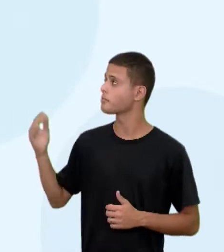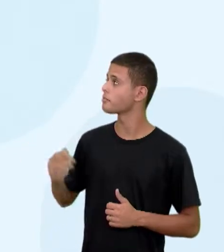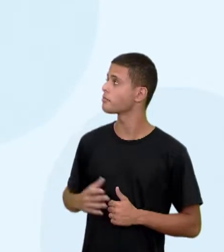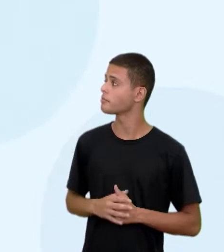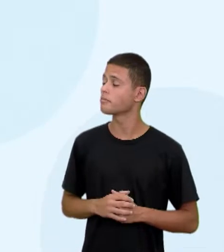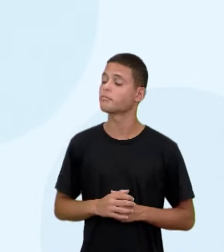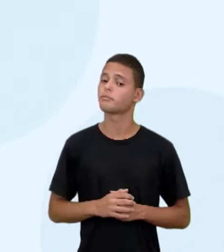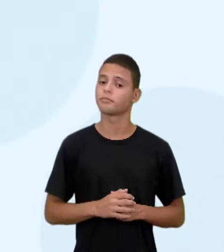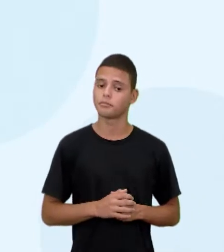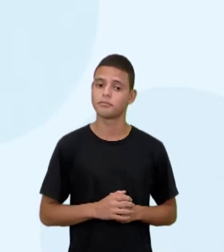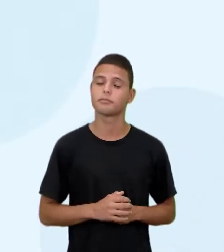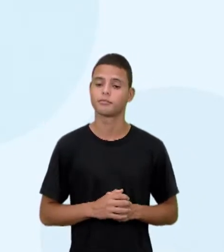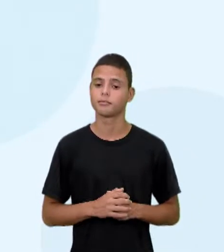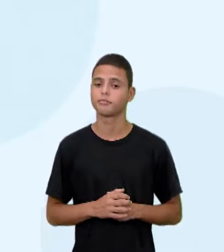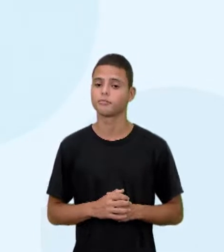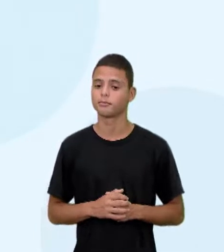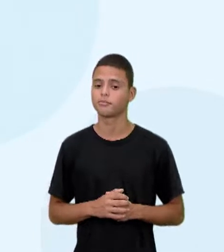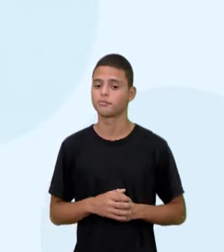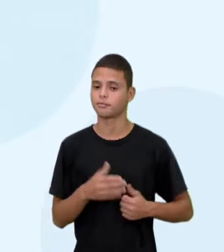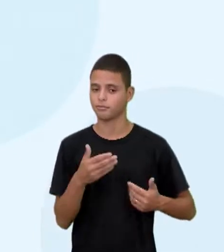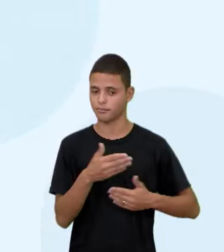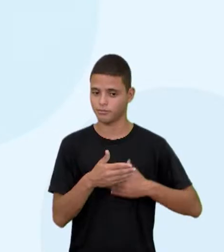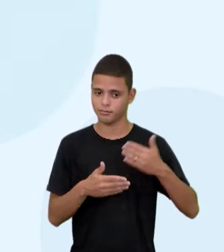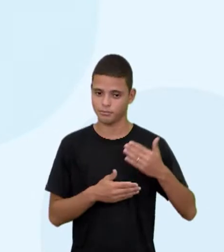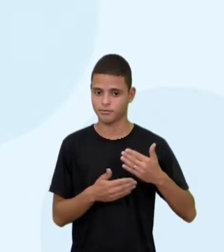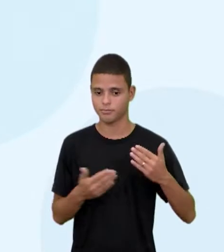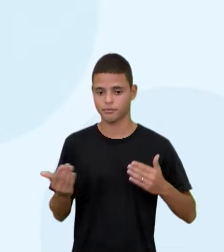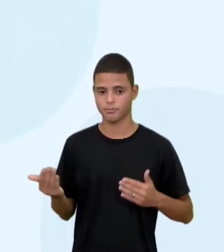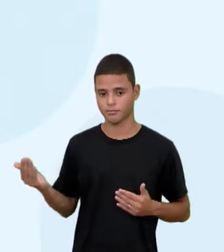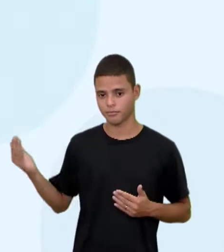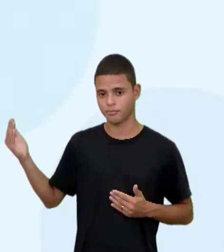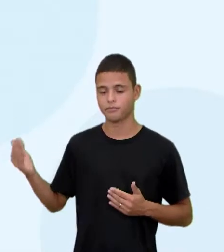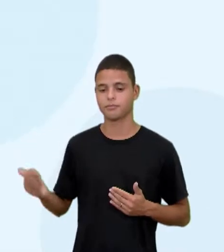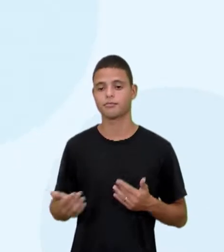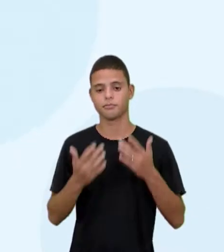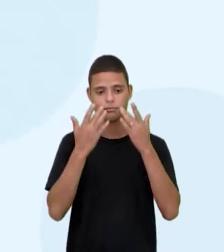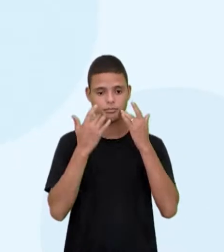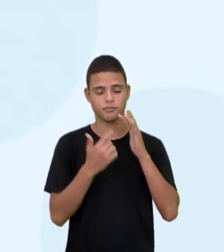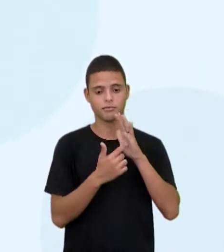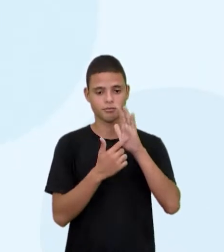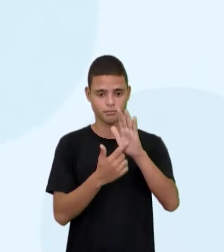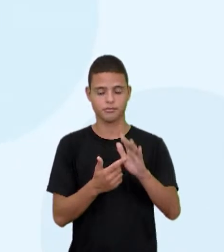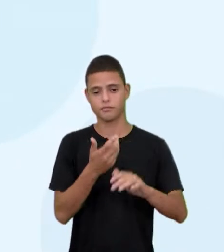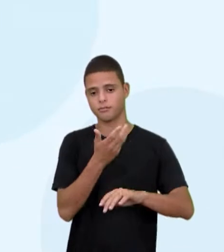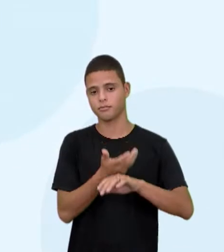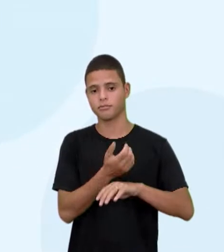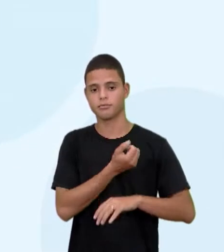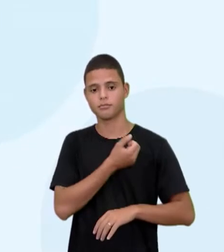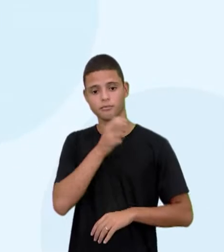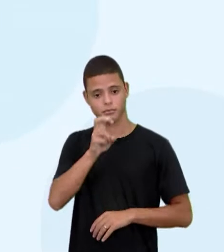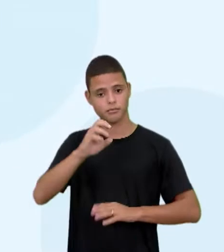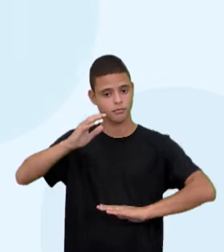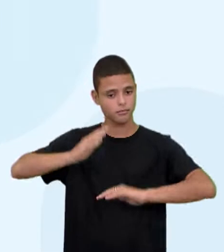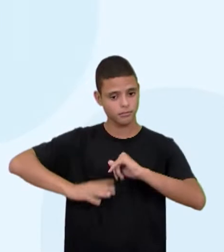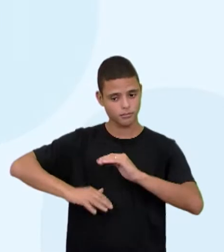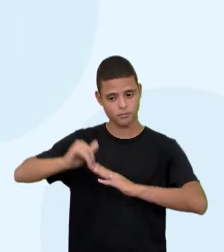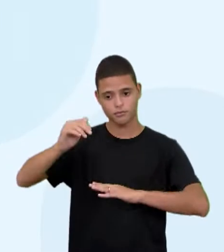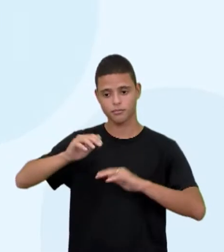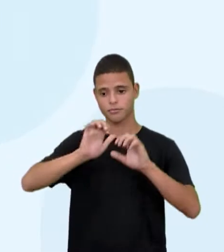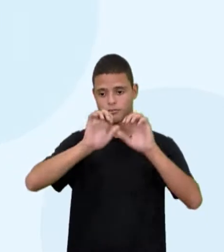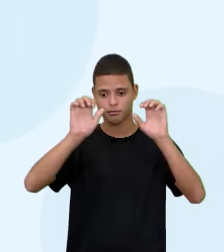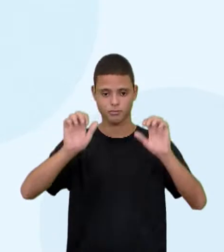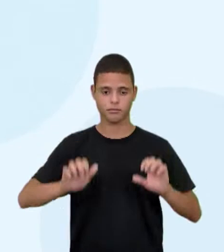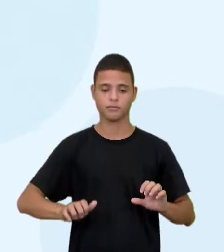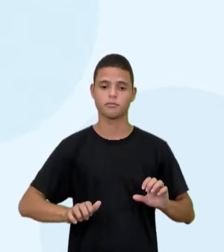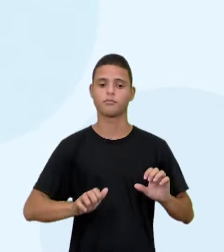Logo depois desse primeiro slide, né, a gente tem, então, a apresentação do componente, temos aí as habilidades dos nossos eixos estruturantes,